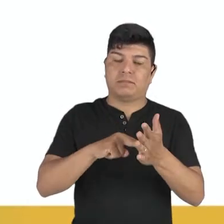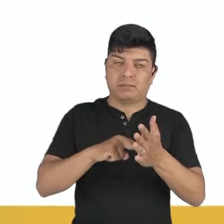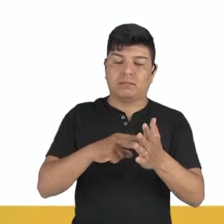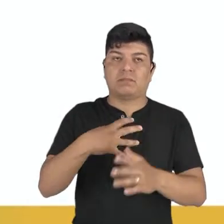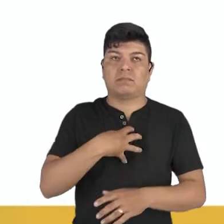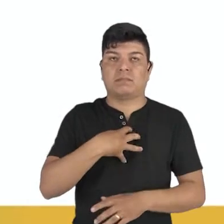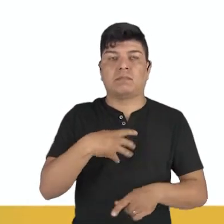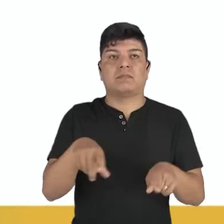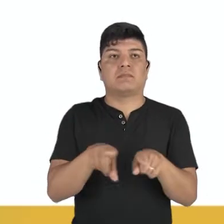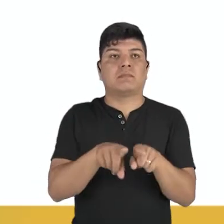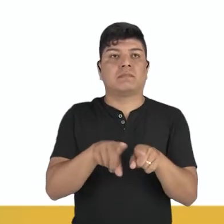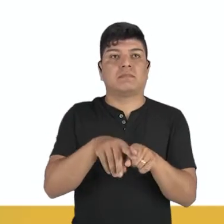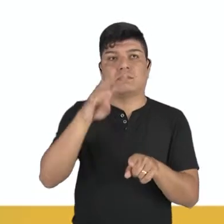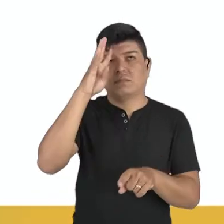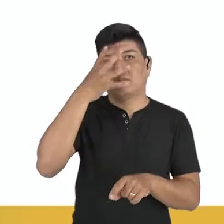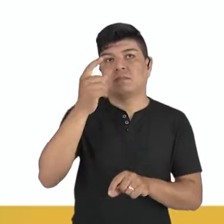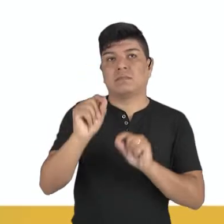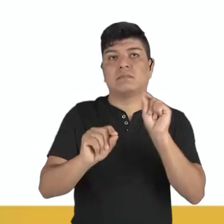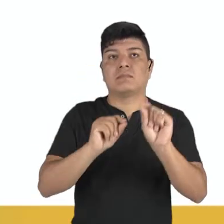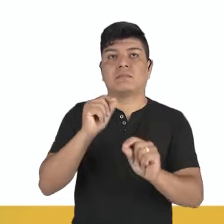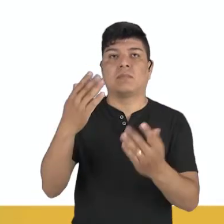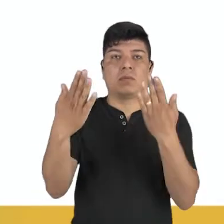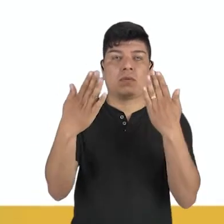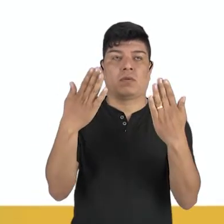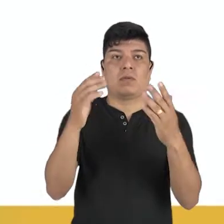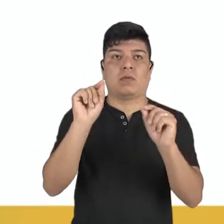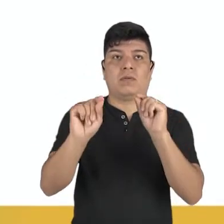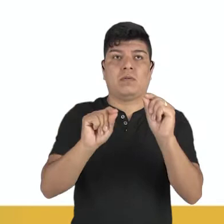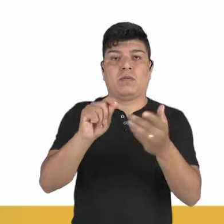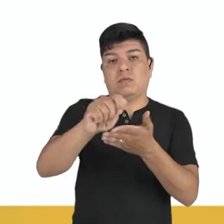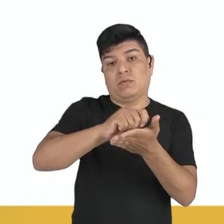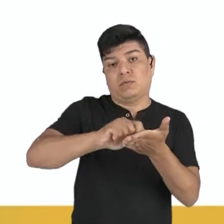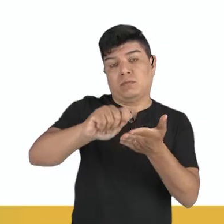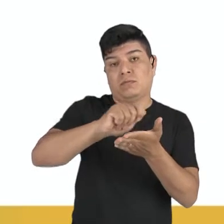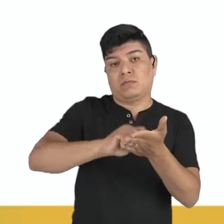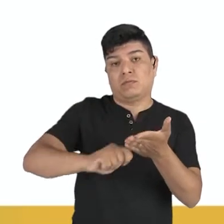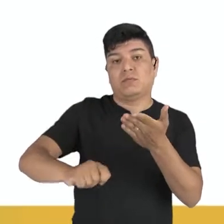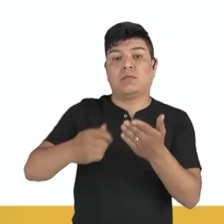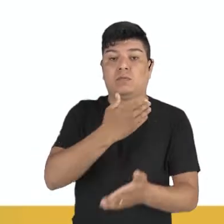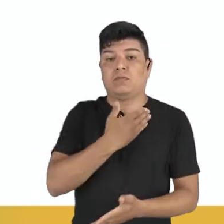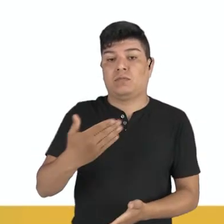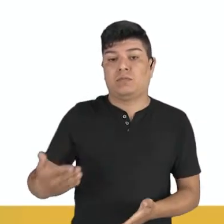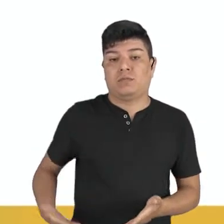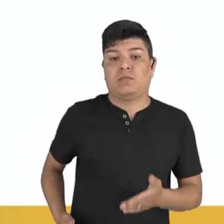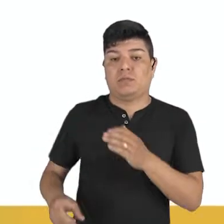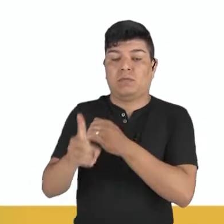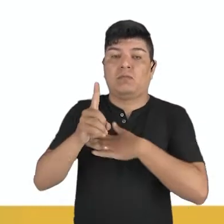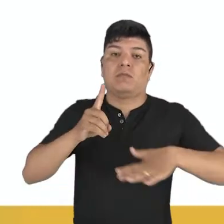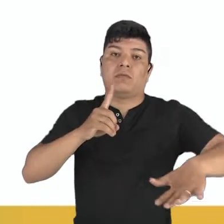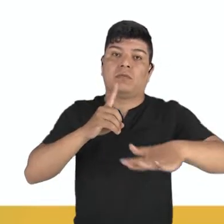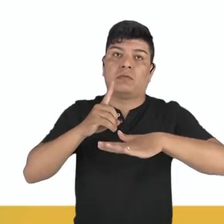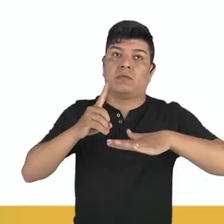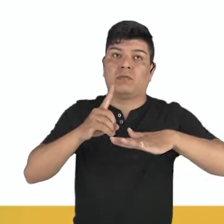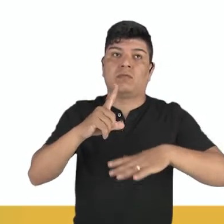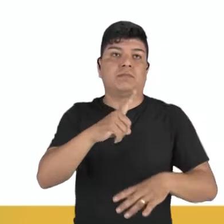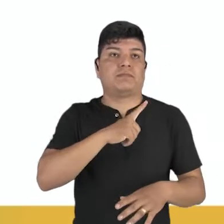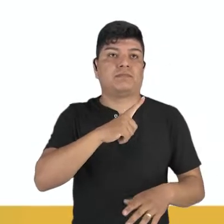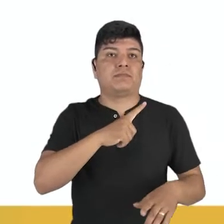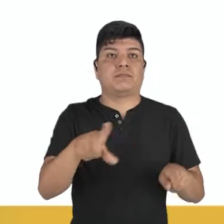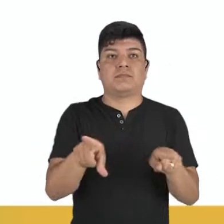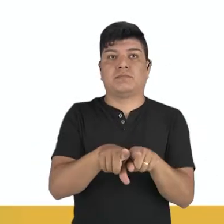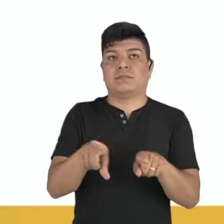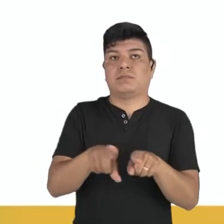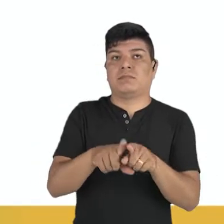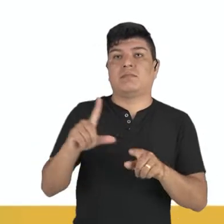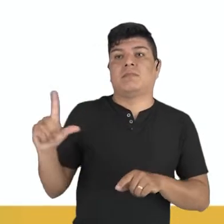e sentidos é um resultado também entre a relação do escritor público e Sociedade existe